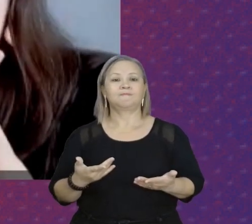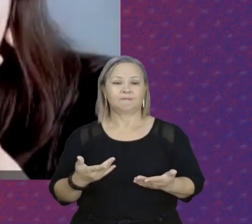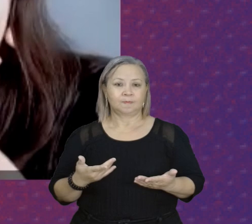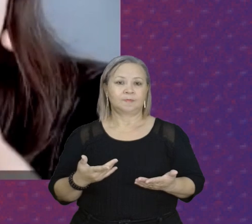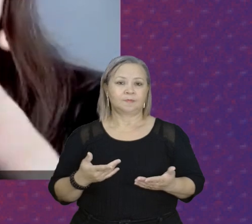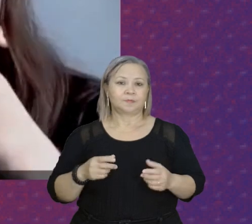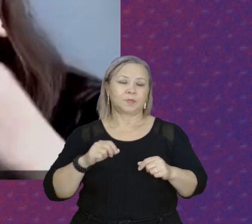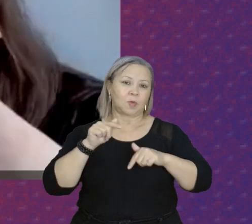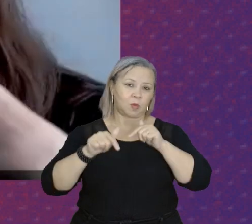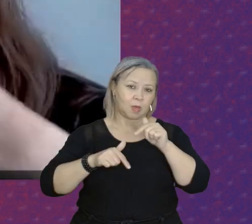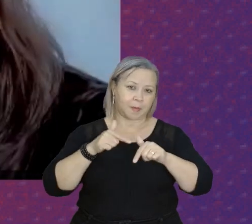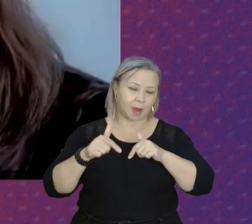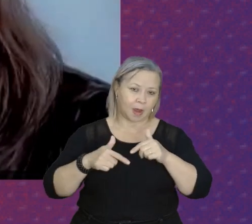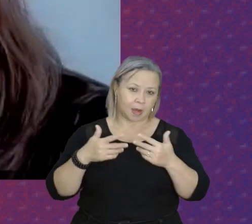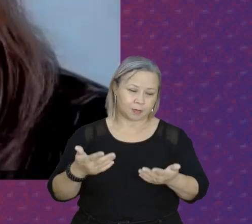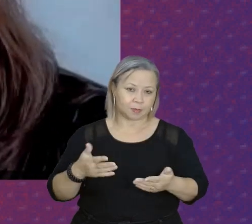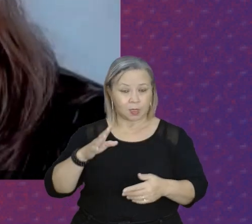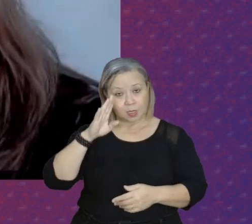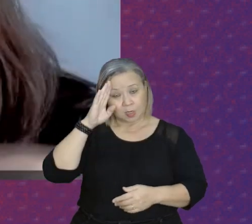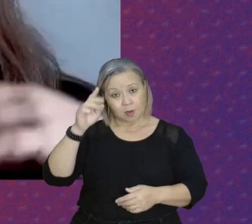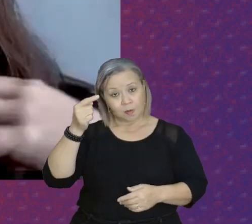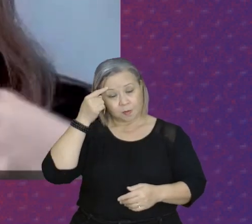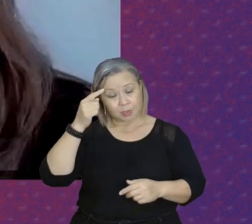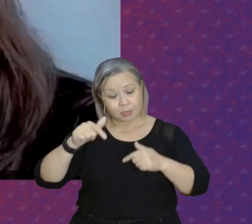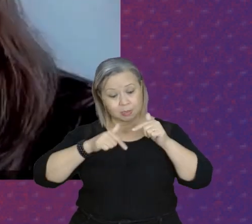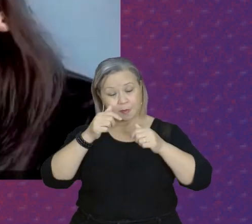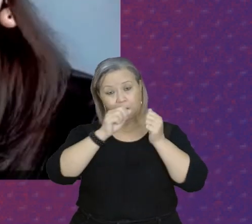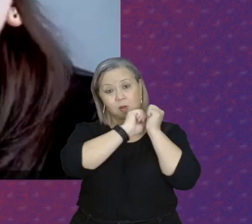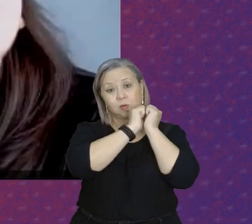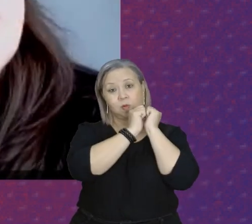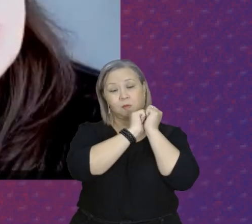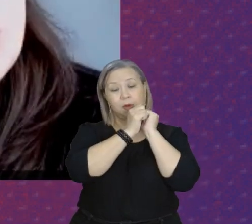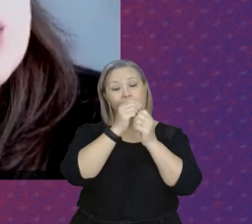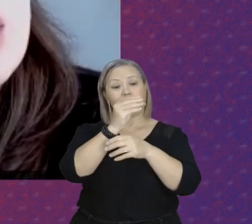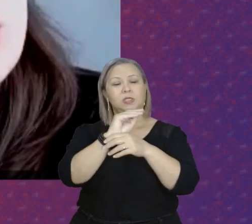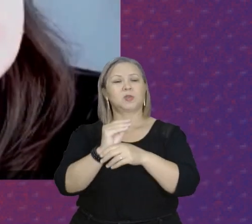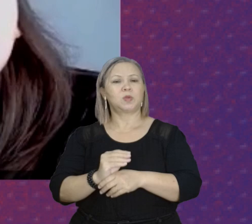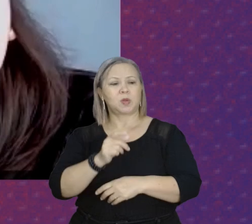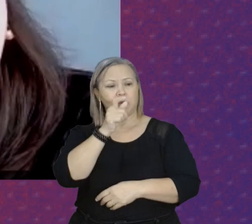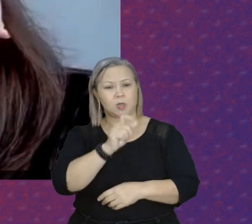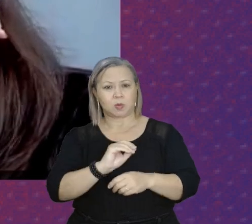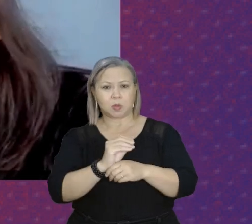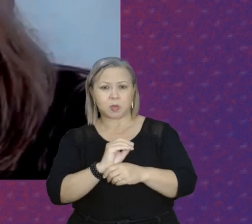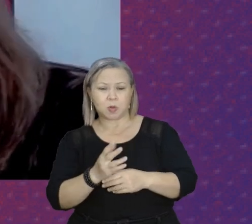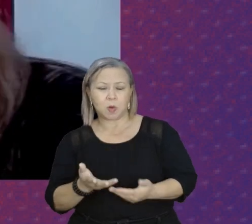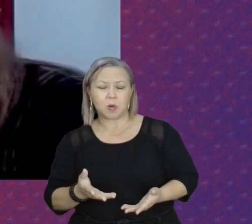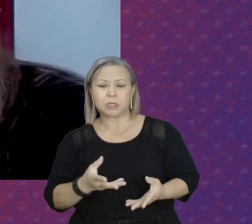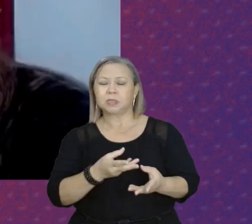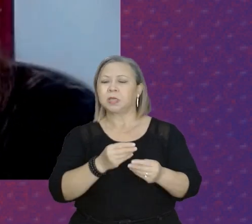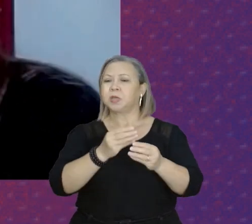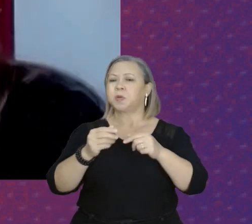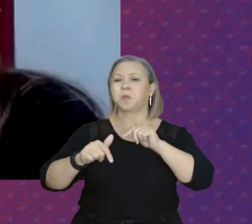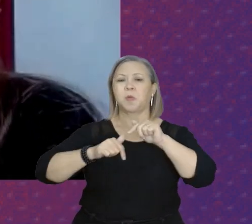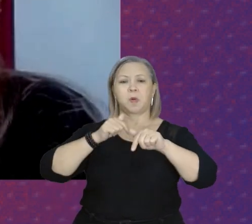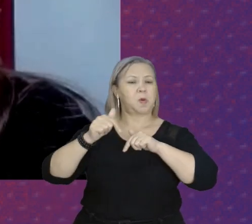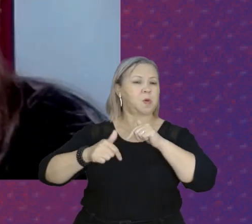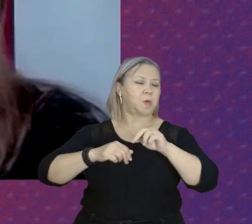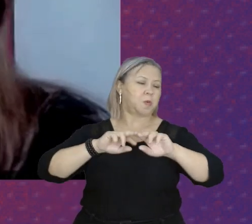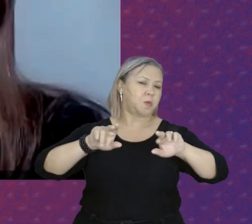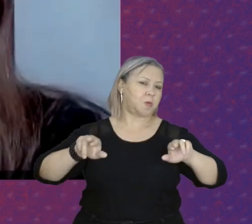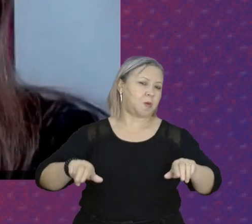do trabalho, principalmente pensando nas trabalhadoras domésticas, nas cuidadoras, nas pessoas que cuidam em tantos empregos que podem